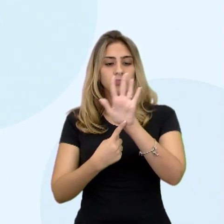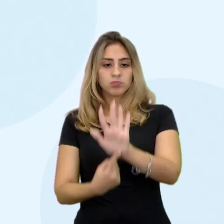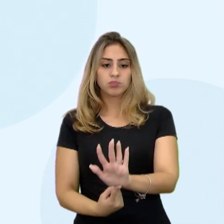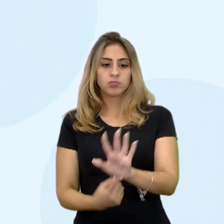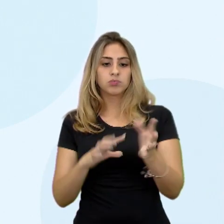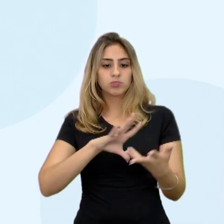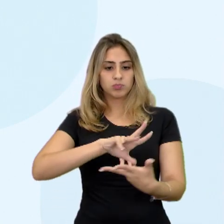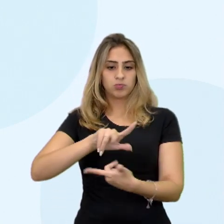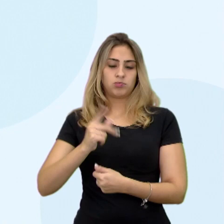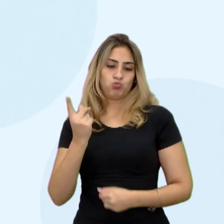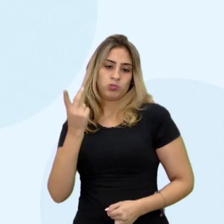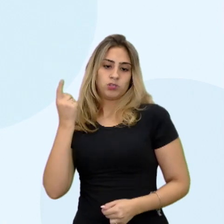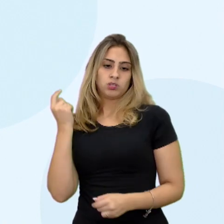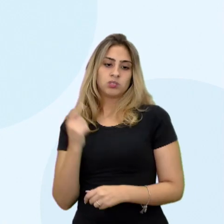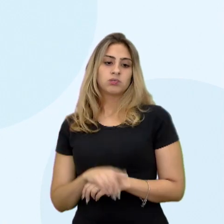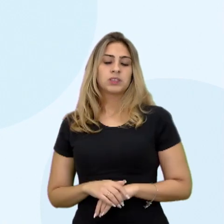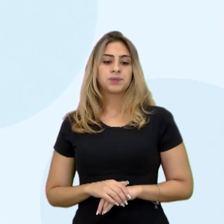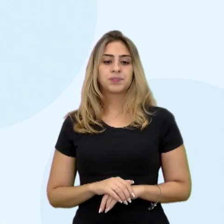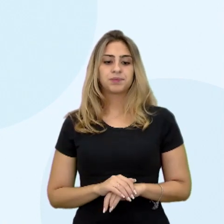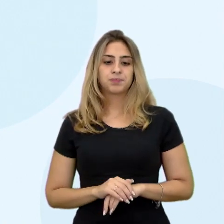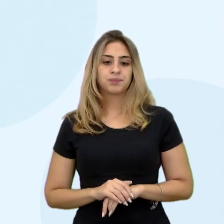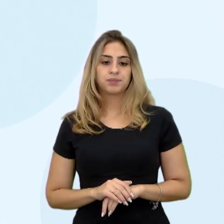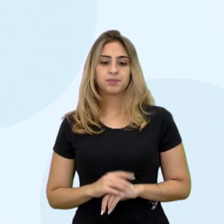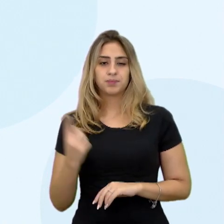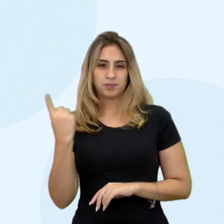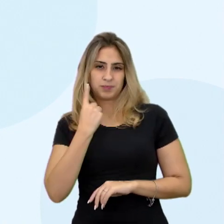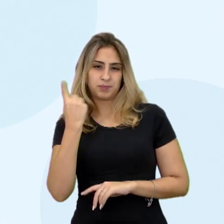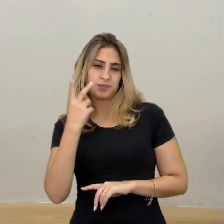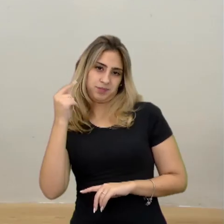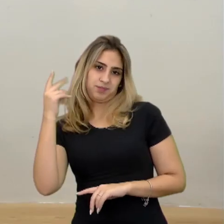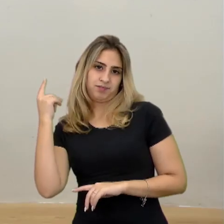o mundo antigo, né? Sim, antiguidade, né, o primeiro ano